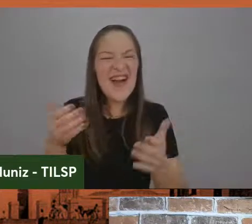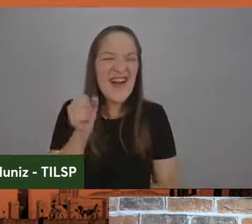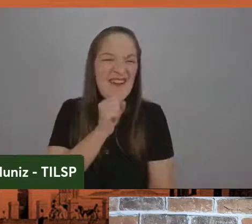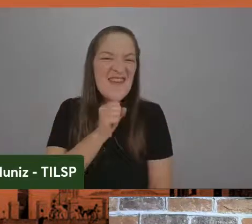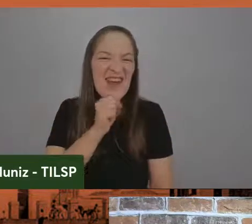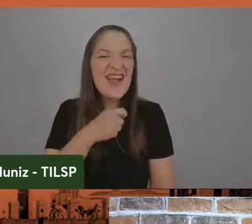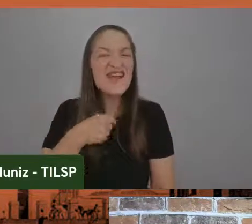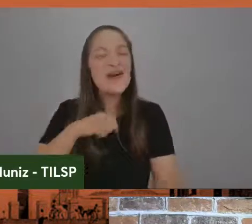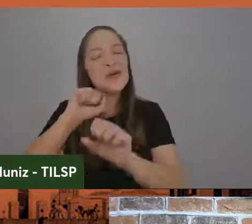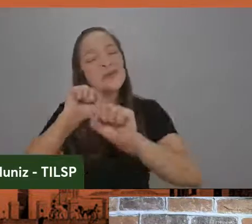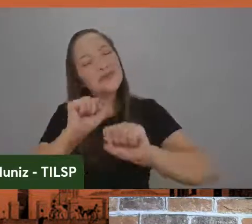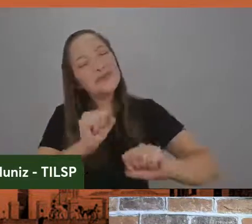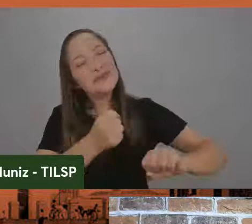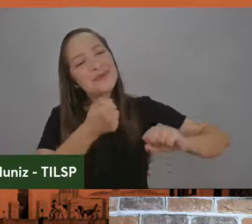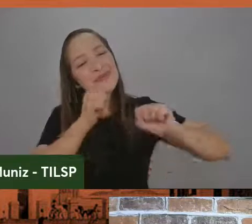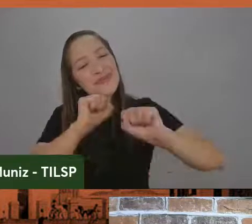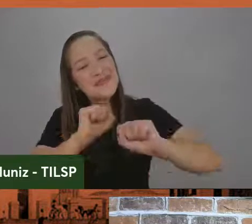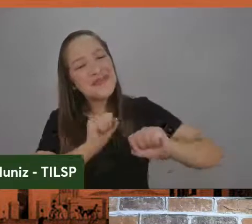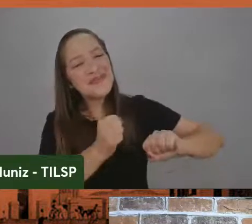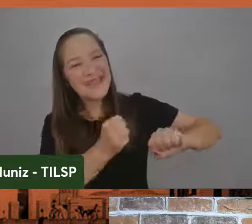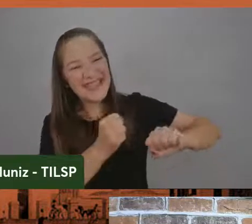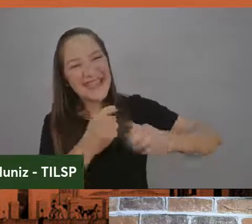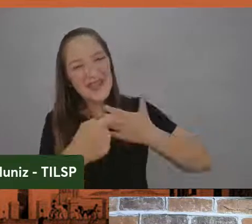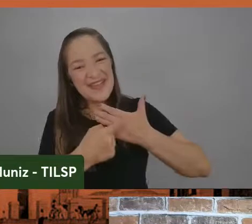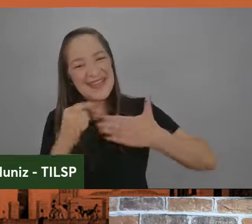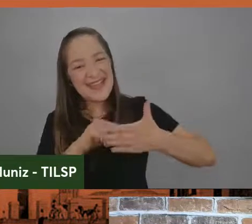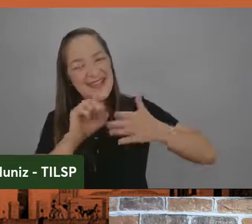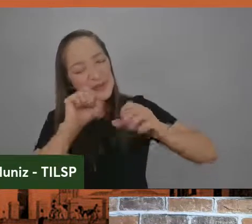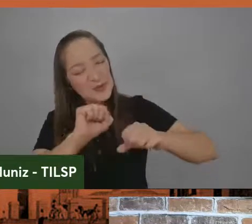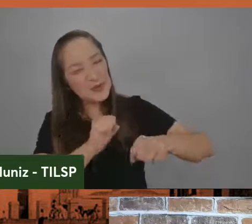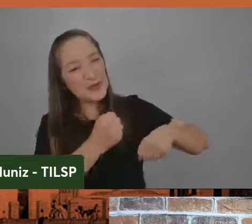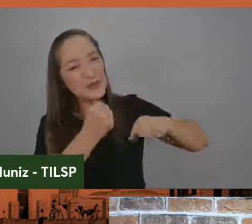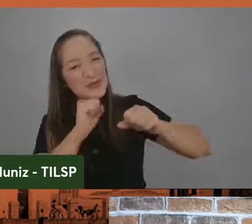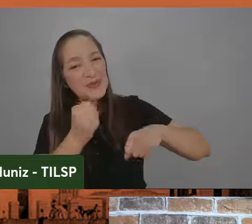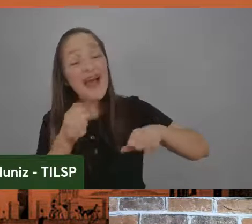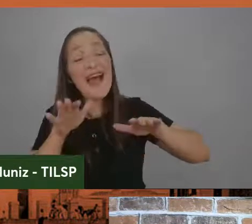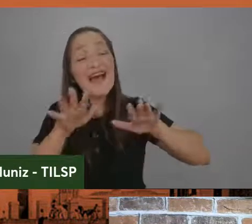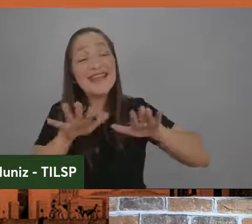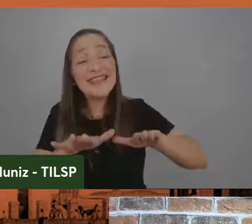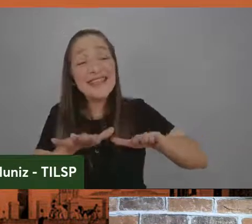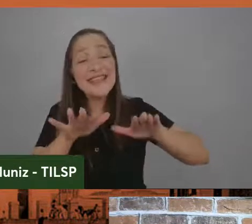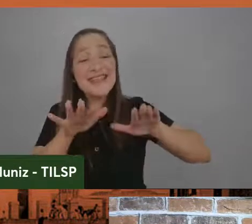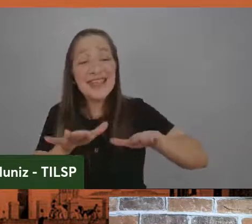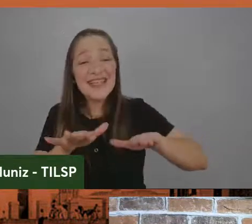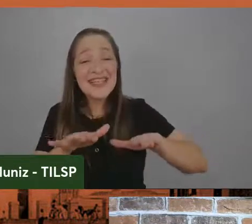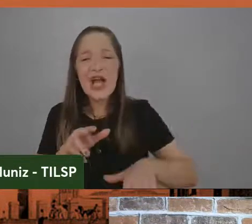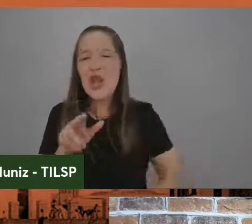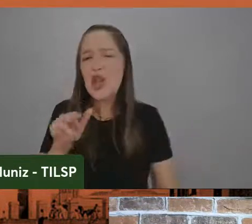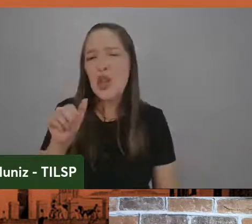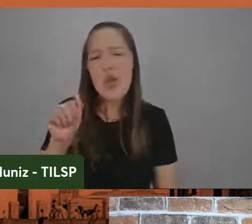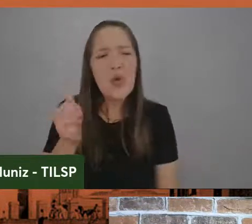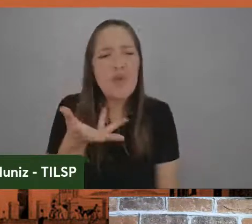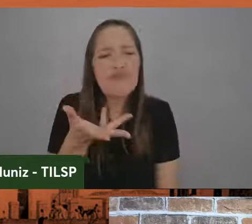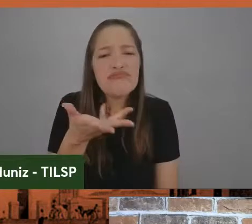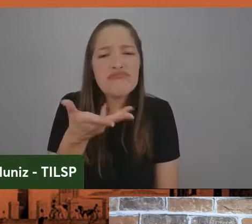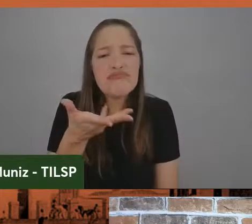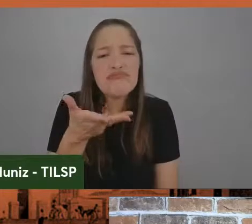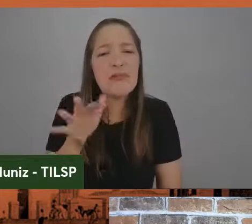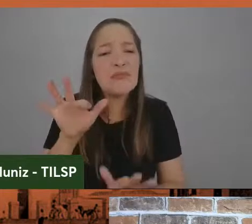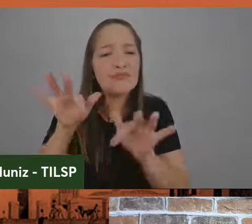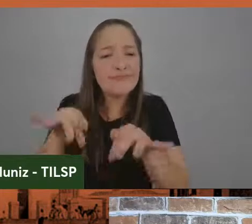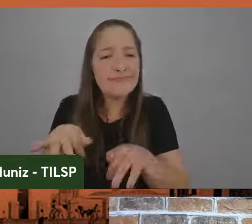devagar. Né? Mas eu confesso que eu nunca tive pressa para terminar, nem para